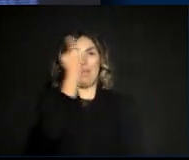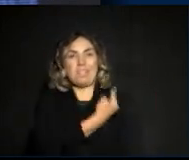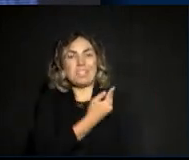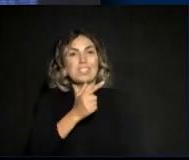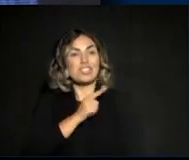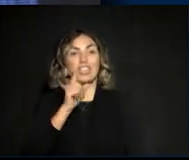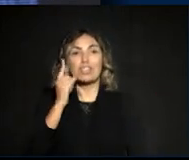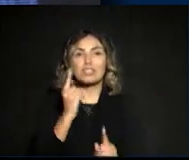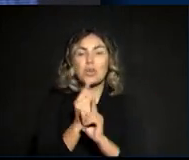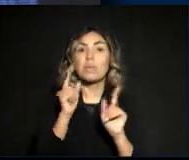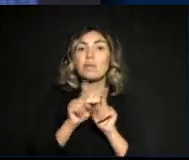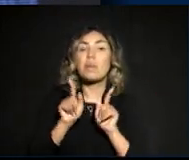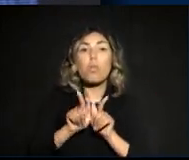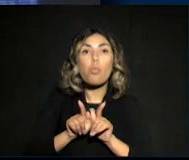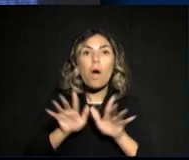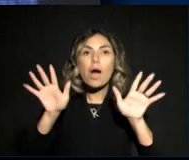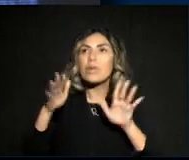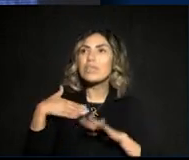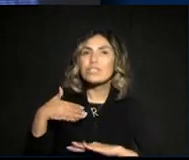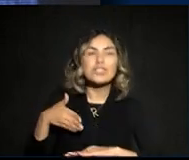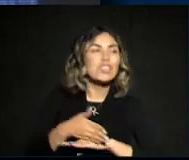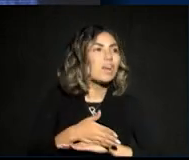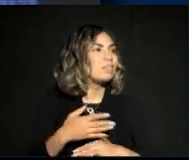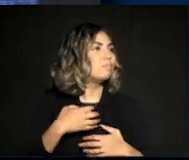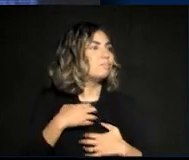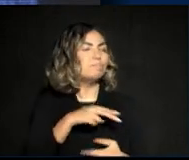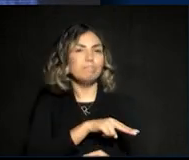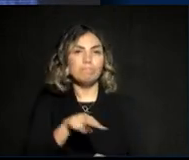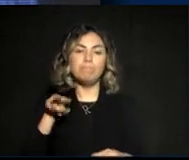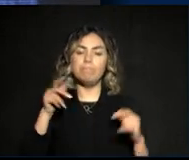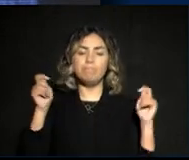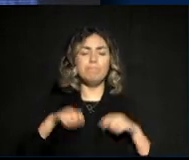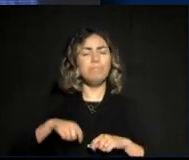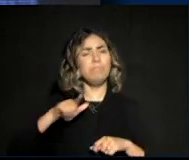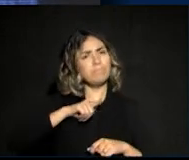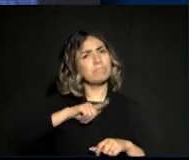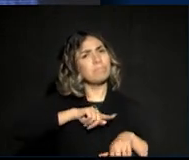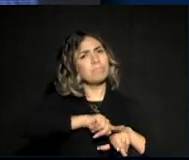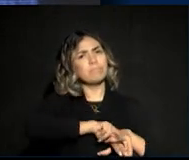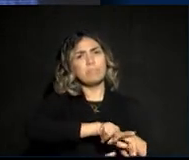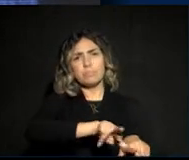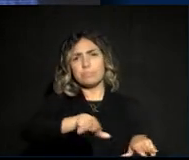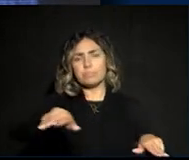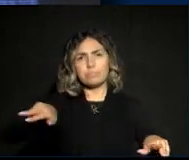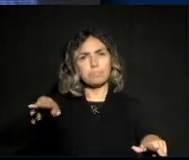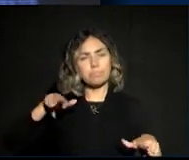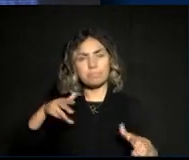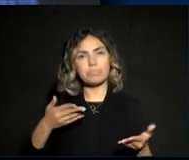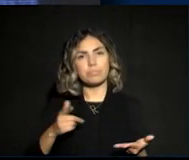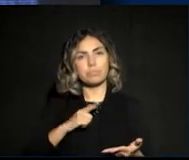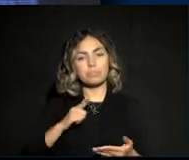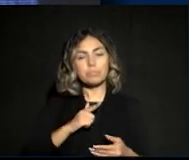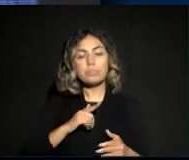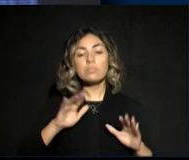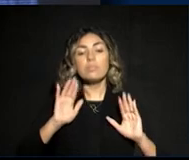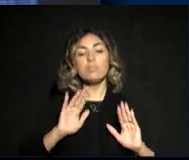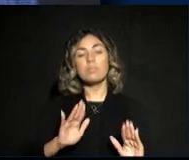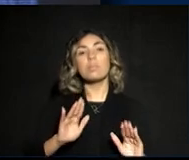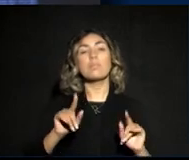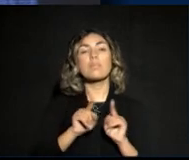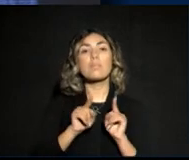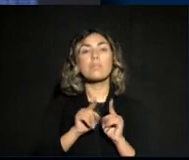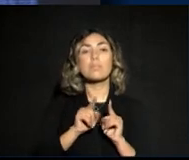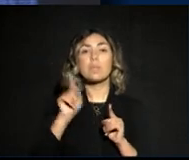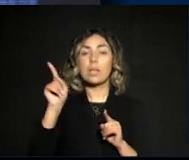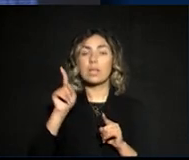muito investimento na chegar em Guarulhos na última milha primeira experiência Federal com Flow então um negócio bastante exitoso modelamos